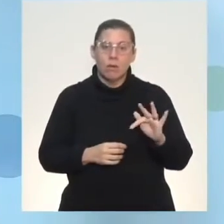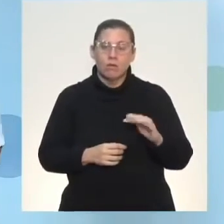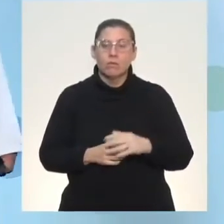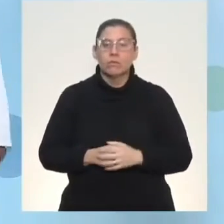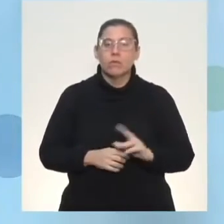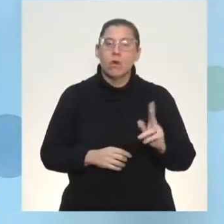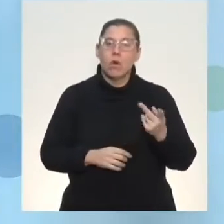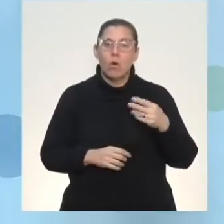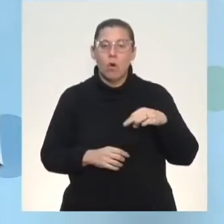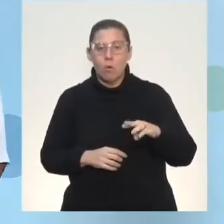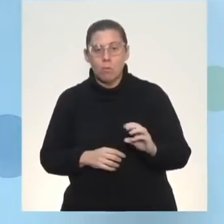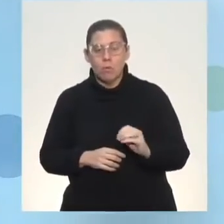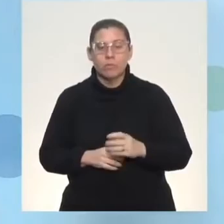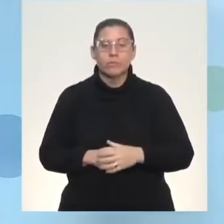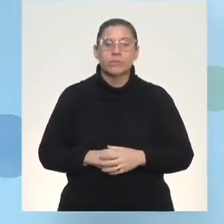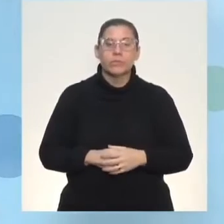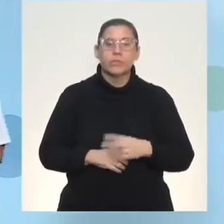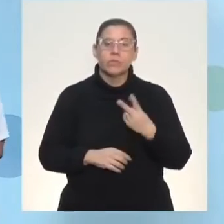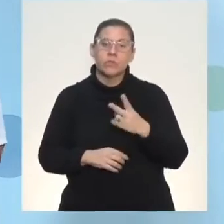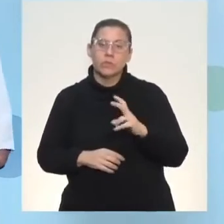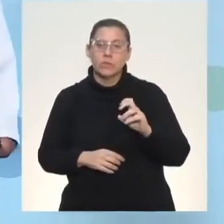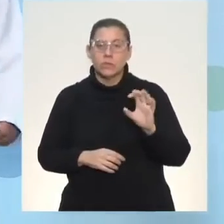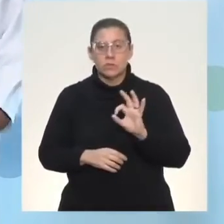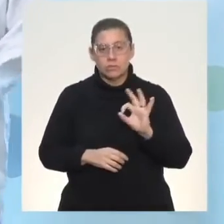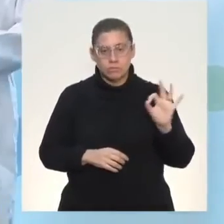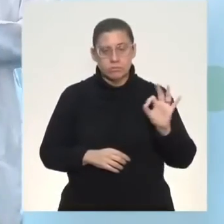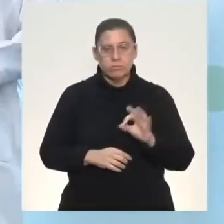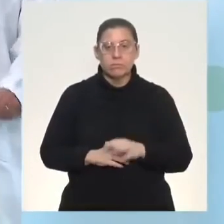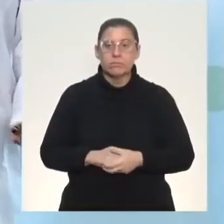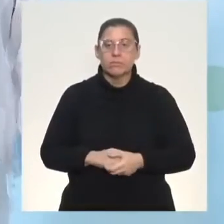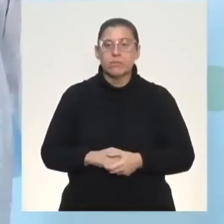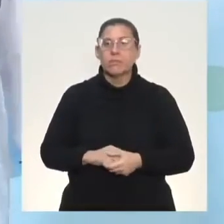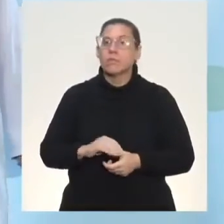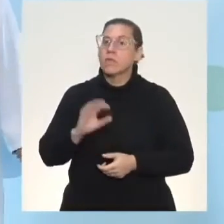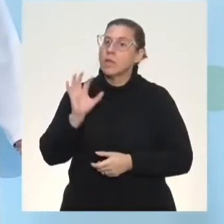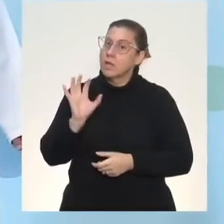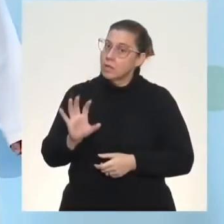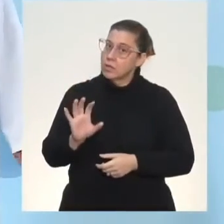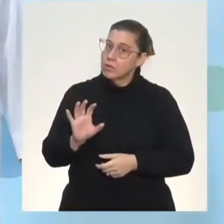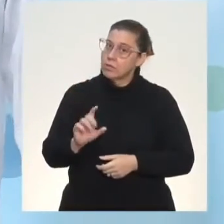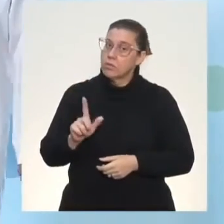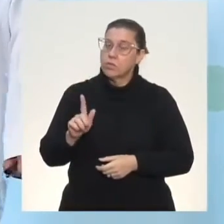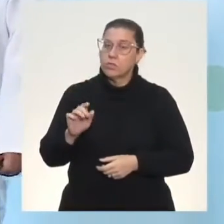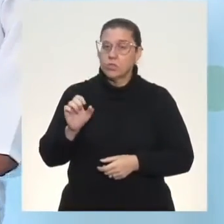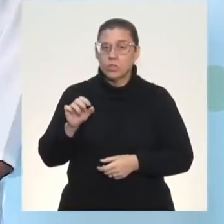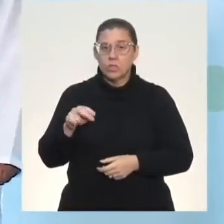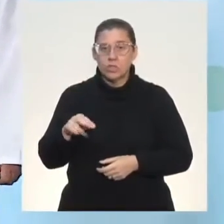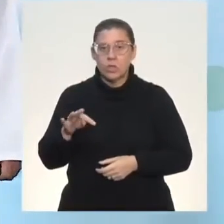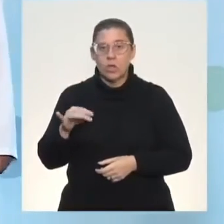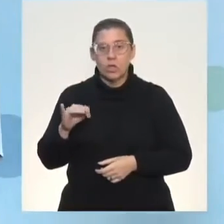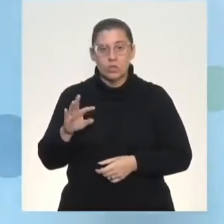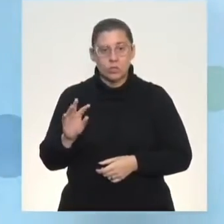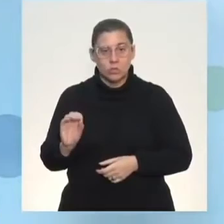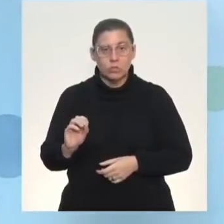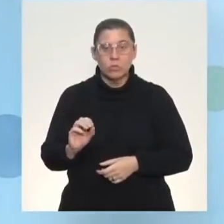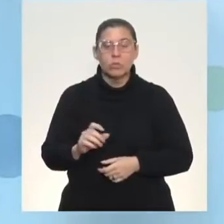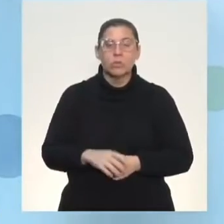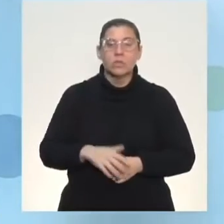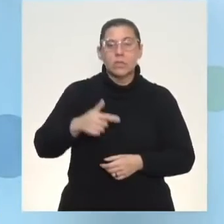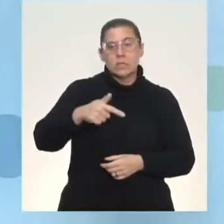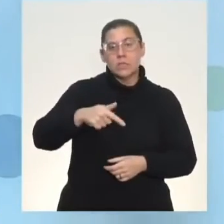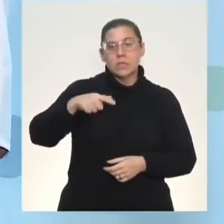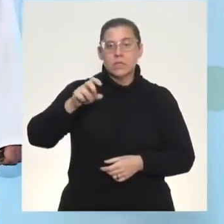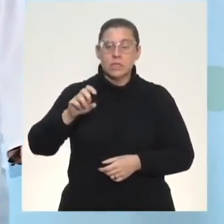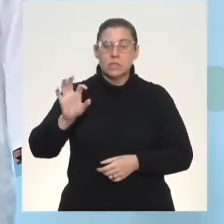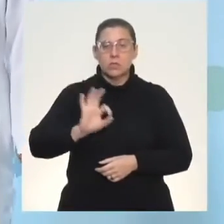de homozigoto dominante, 25% de homozigoto recessivo. Isso eu estou falando de genótipo. Qual é o fenótipo?